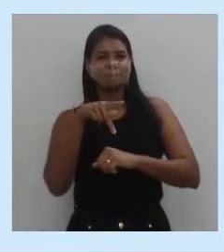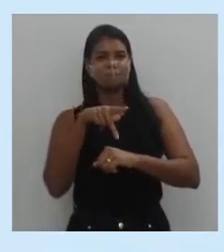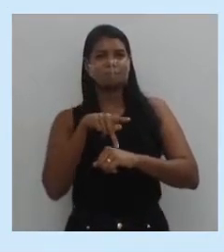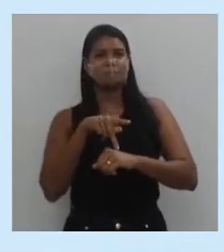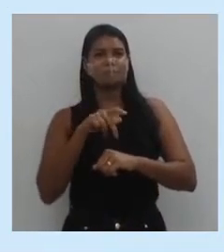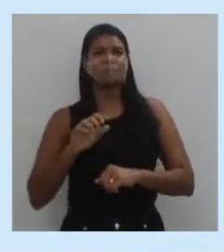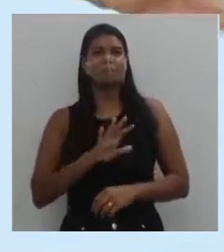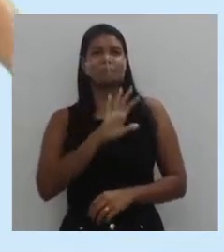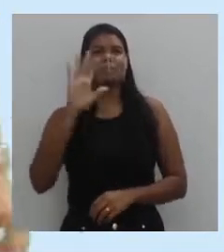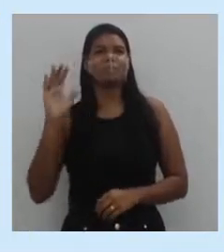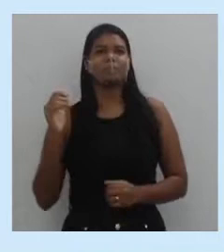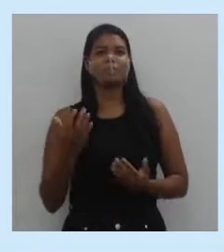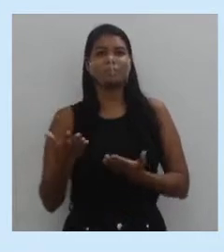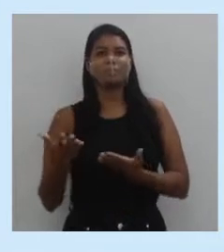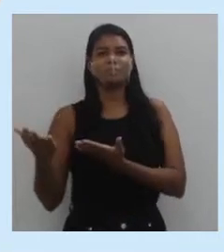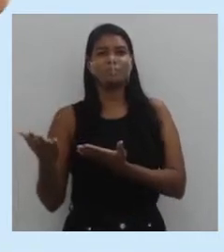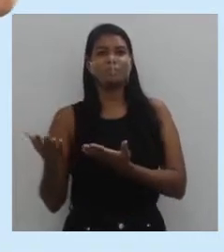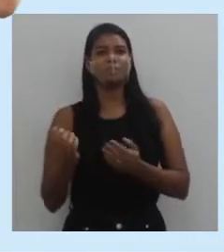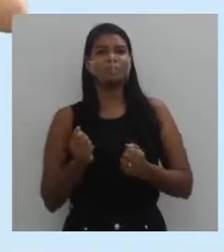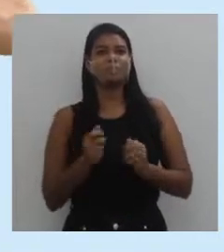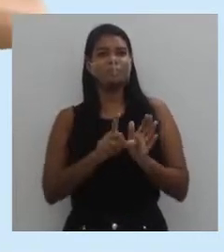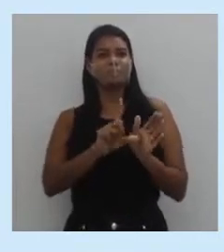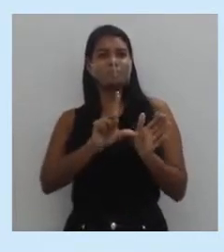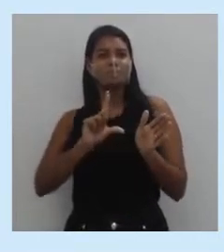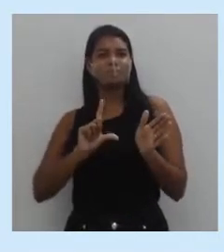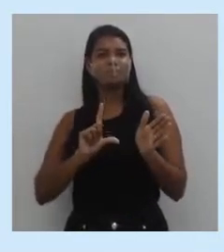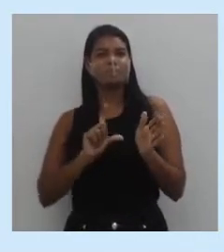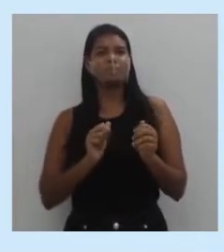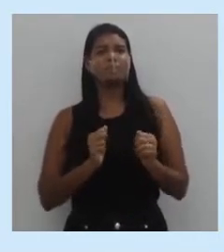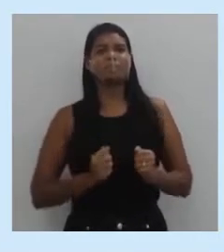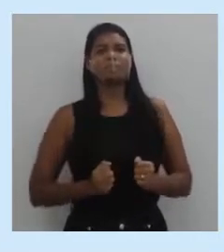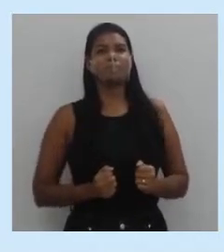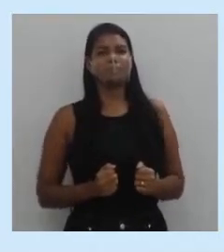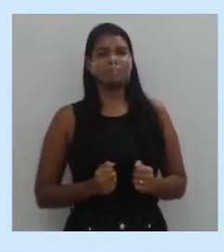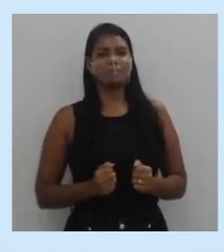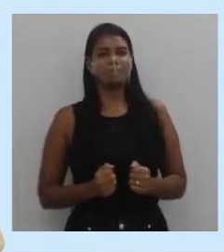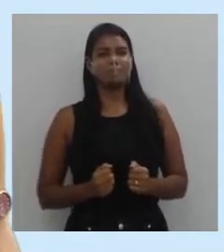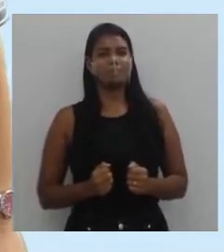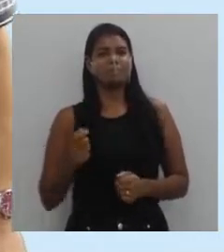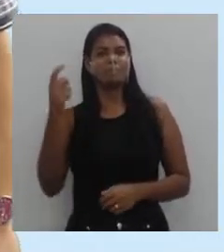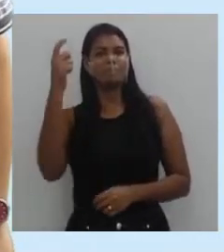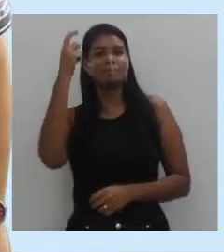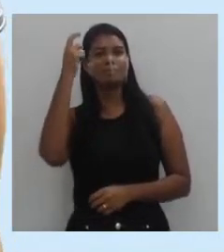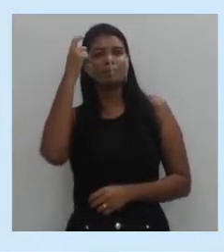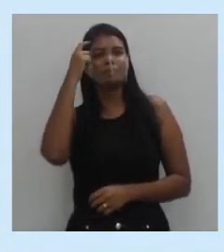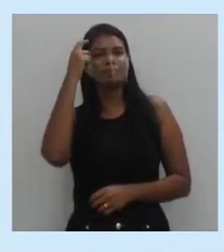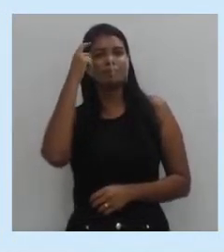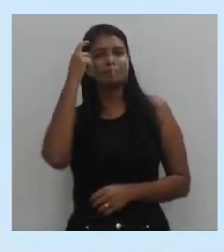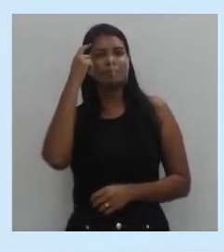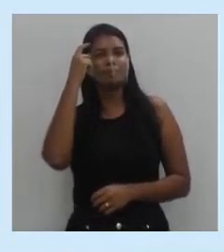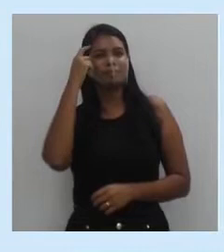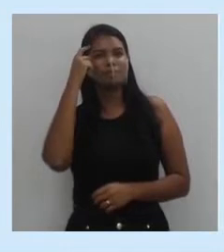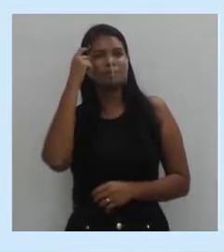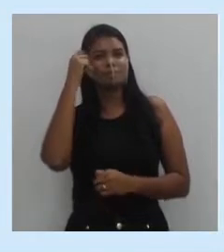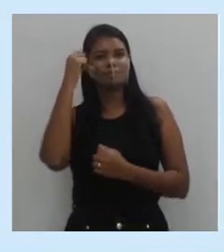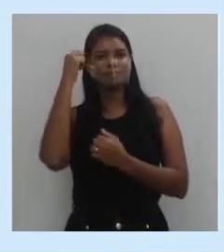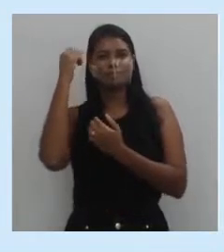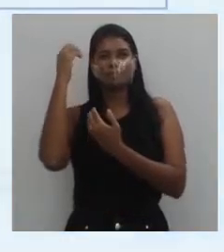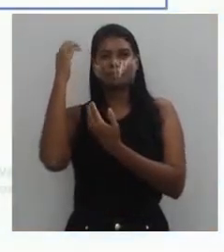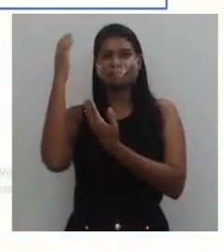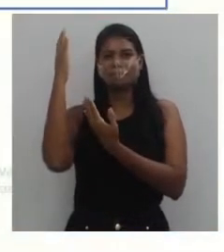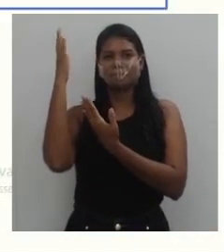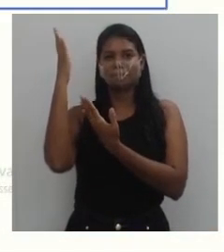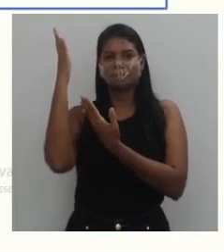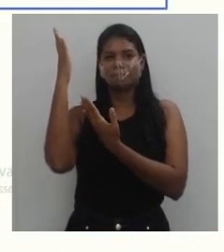país continental. Então vamos lá. Mas antes, vamos para o nosso pensamento. Como está